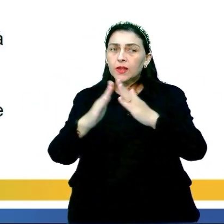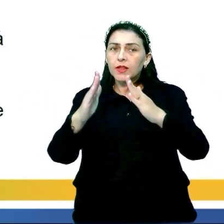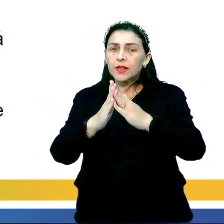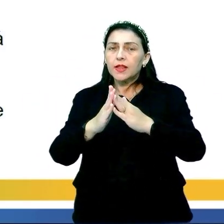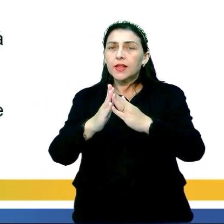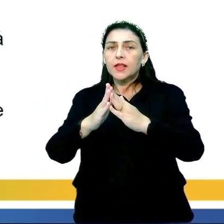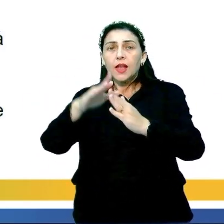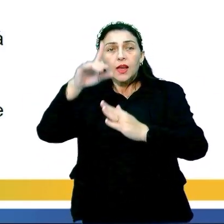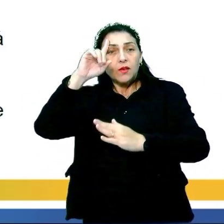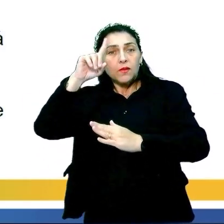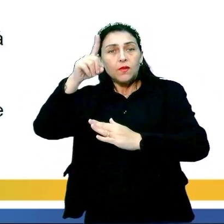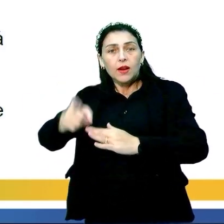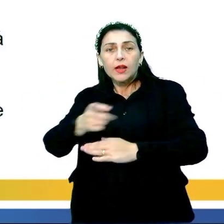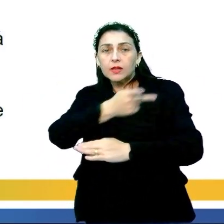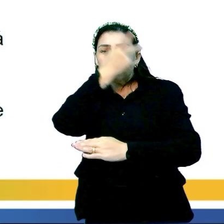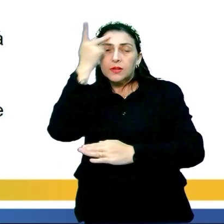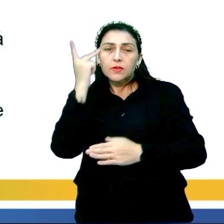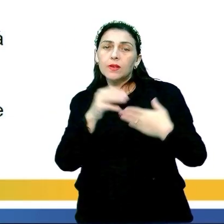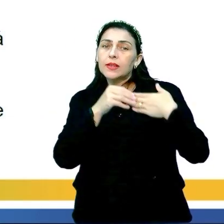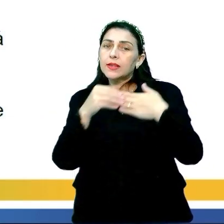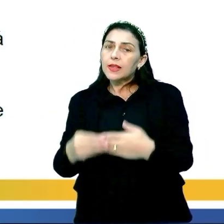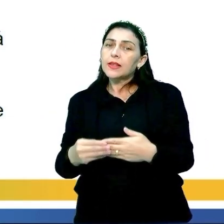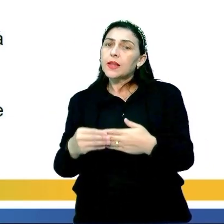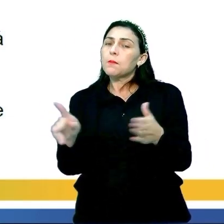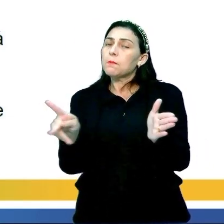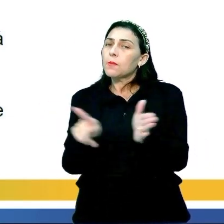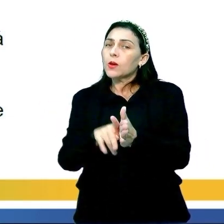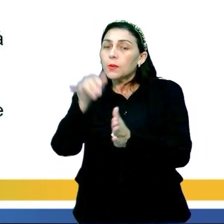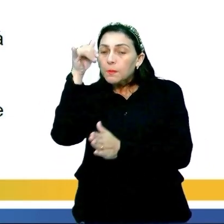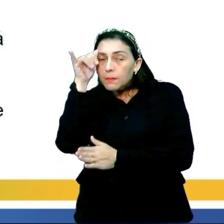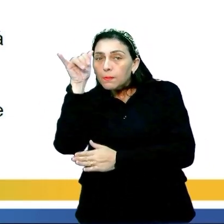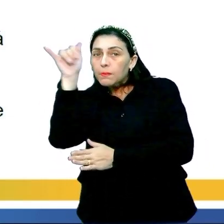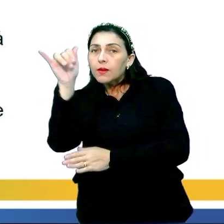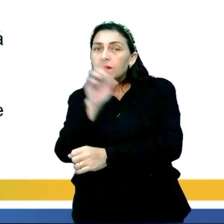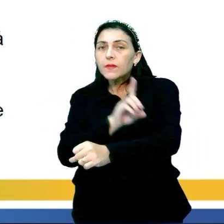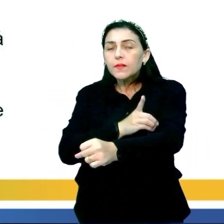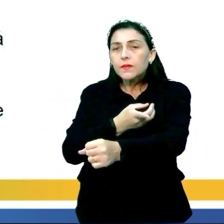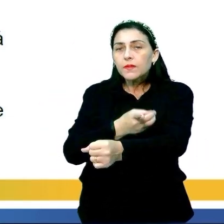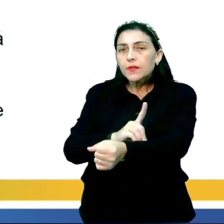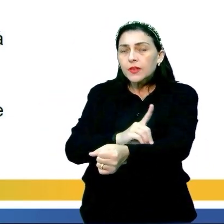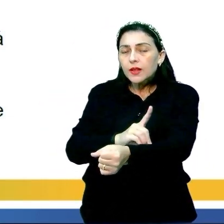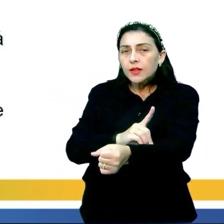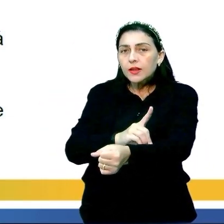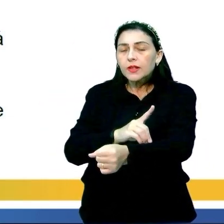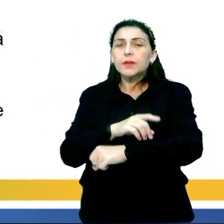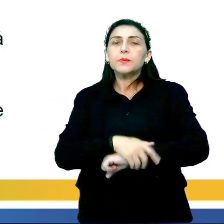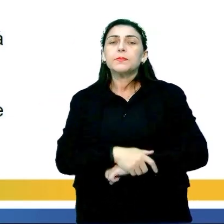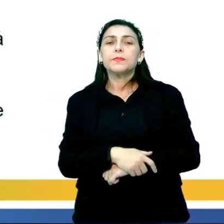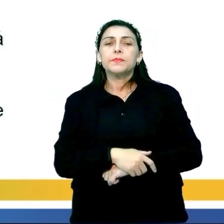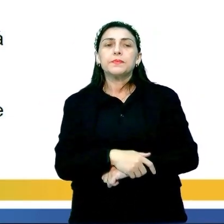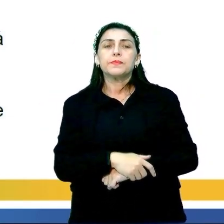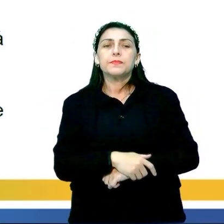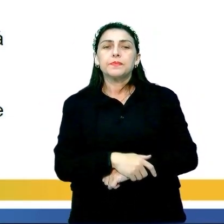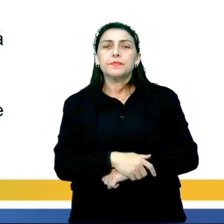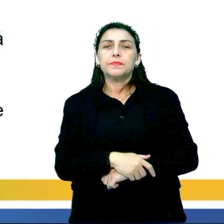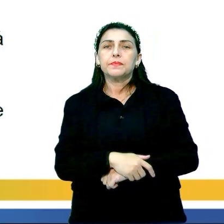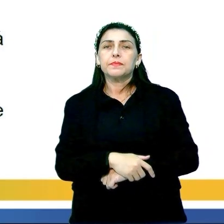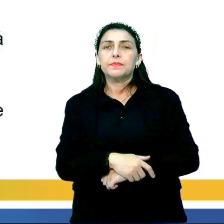lição de casa convoca cada pessoa a fazer sua parte no combate à dengue.